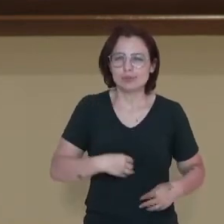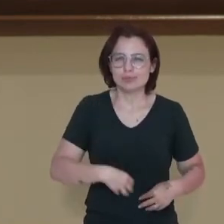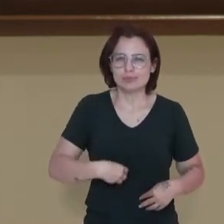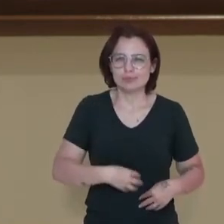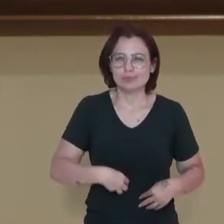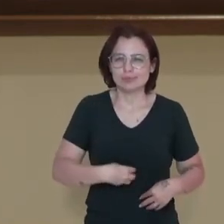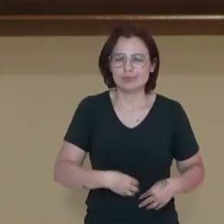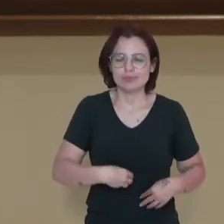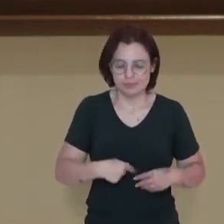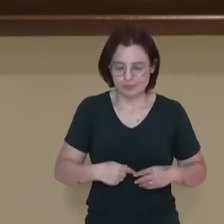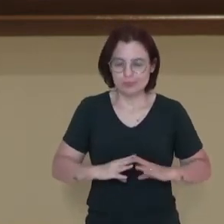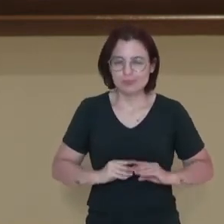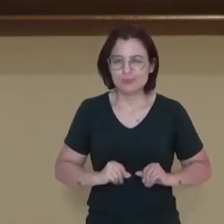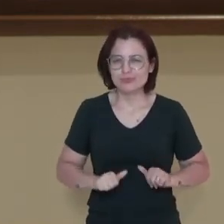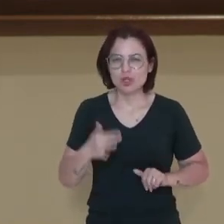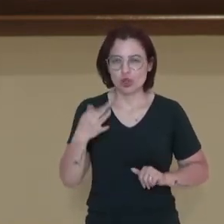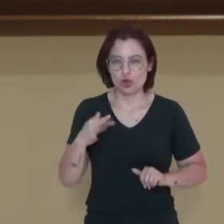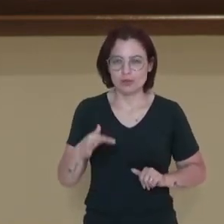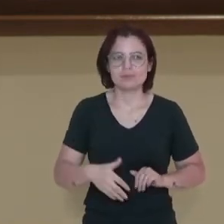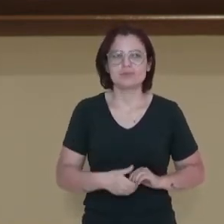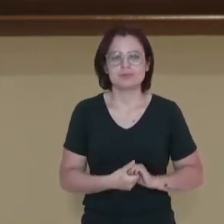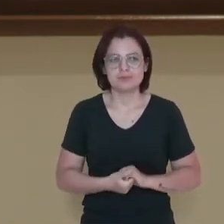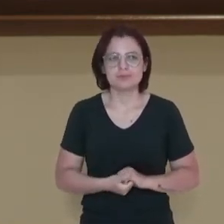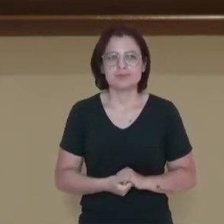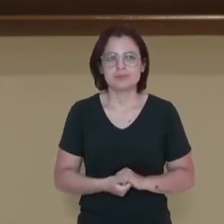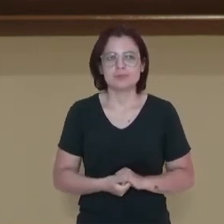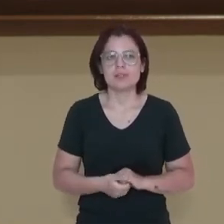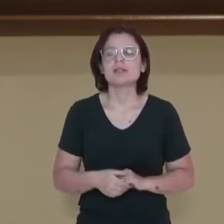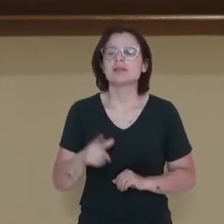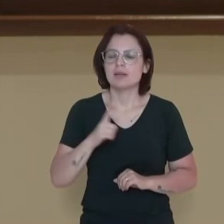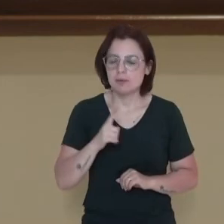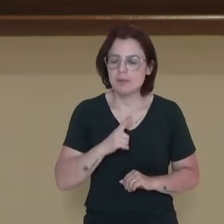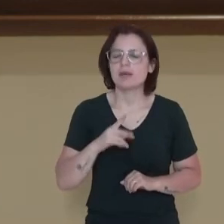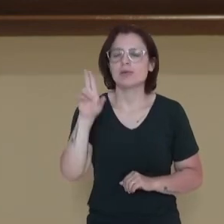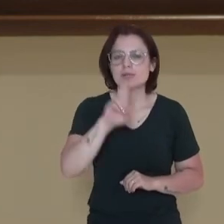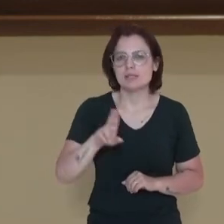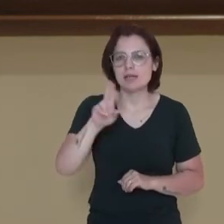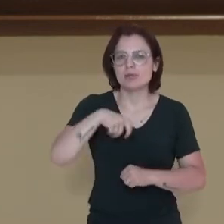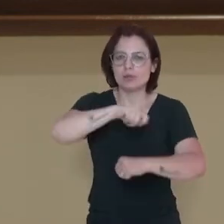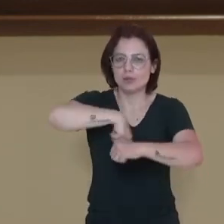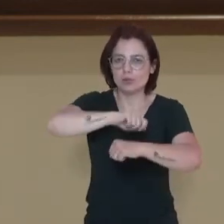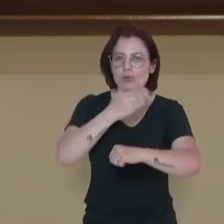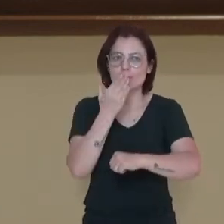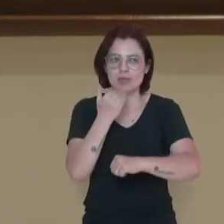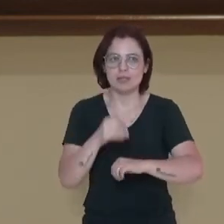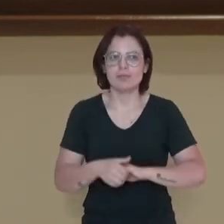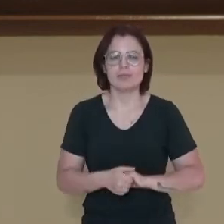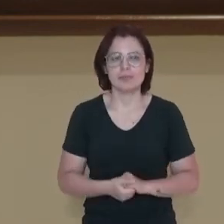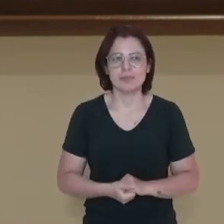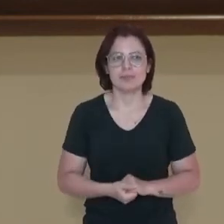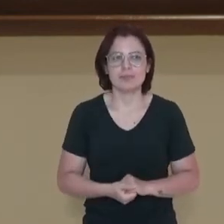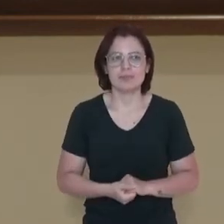suco gástrico produzido lá no nosso estômago e bastante usado também na culinária como fermento.